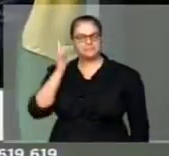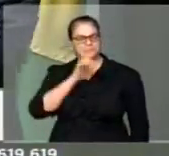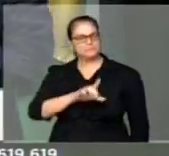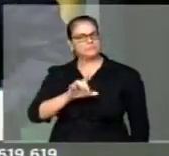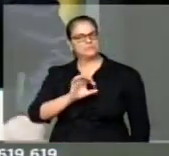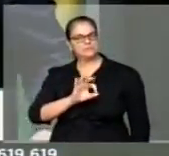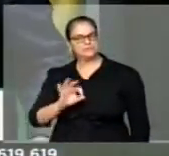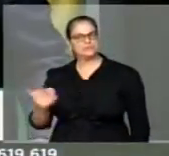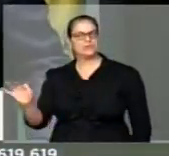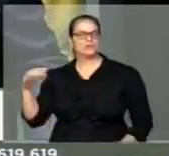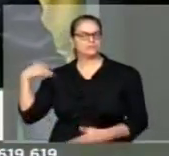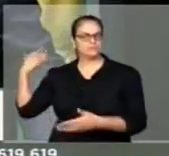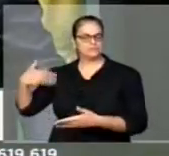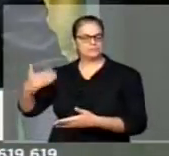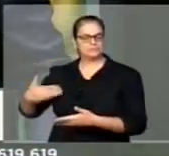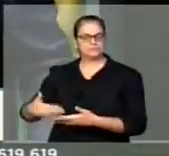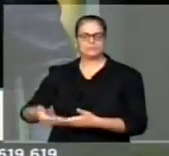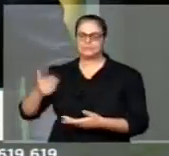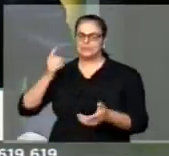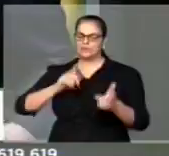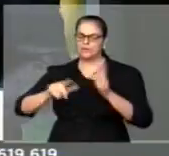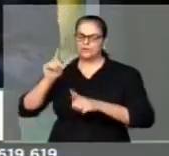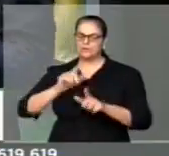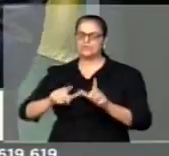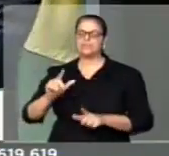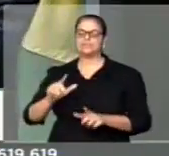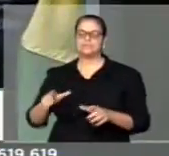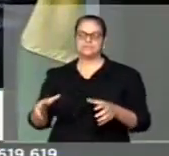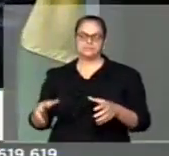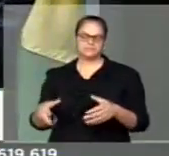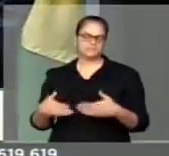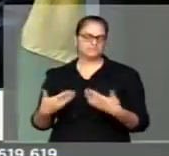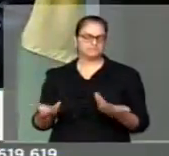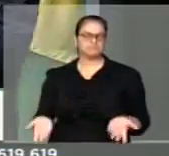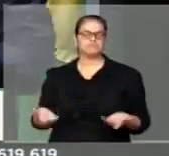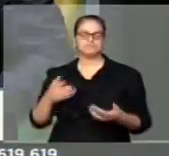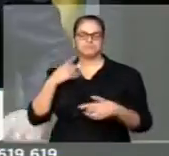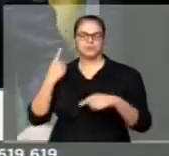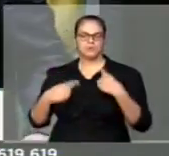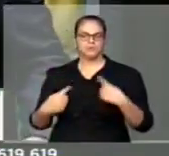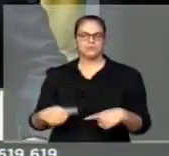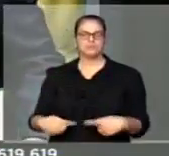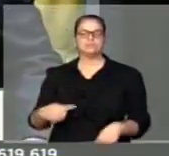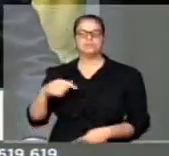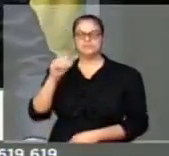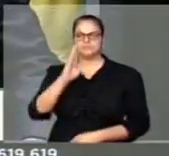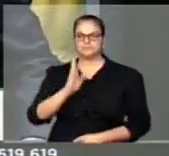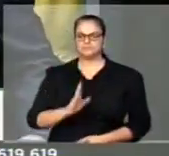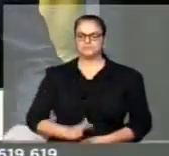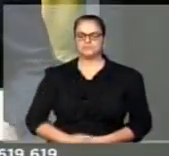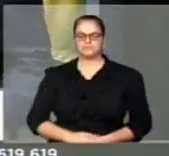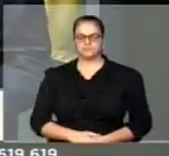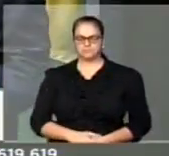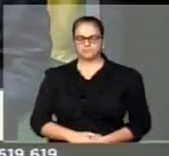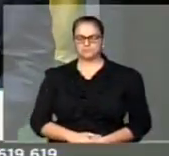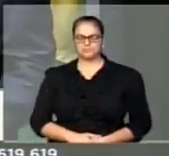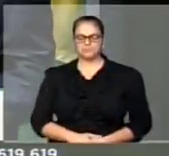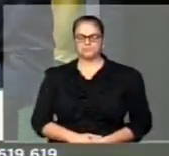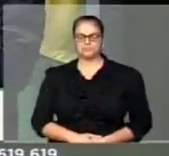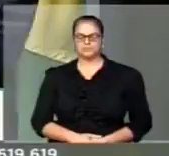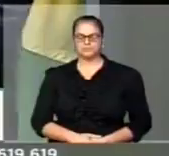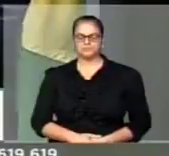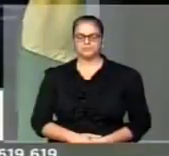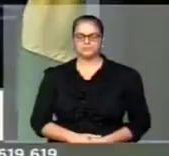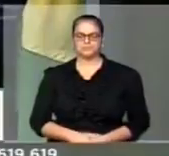ancoradouro, o grande mastro que dá sustentabilidade a todo o processo de redemocratização do país.